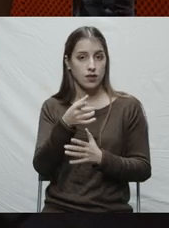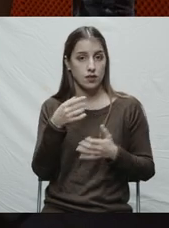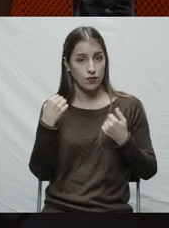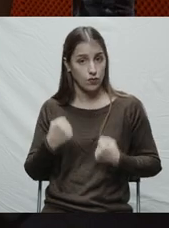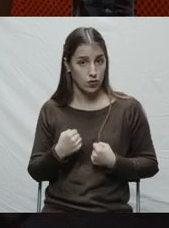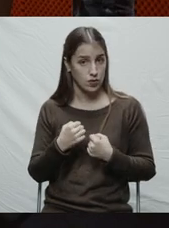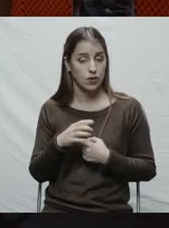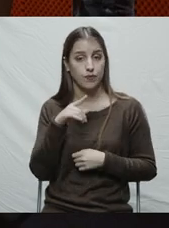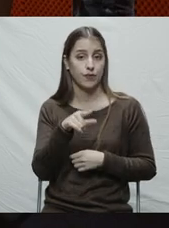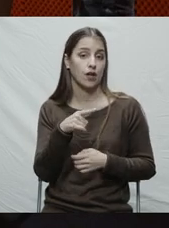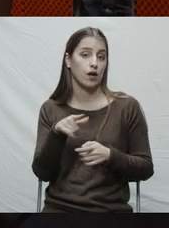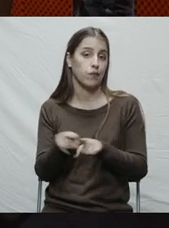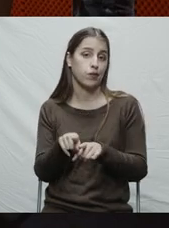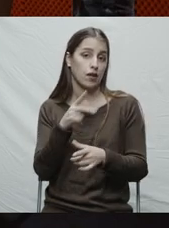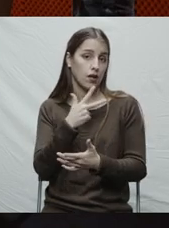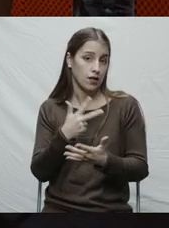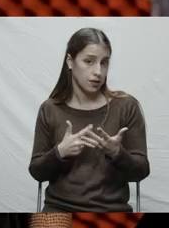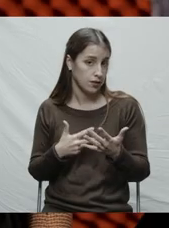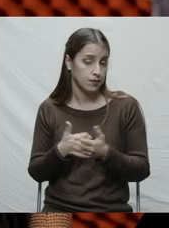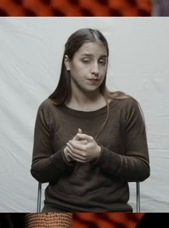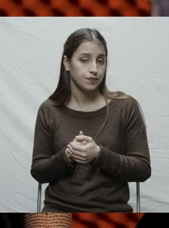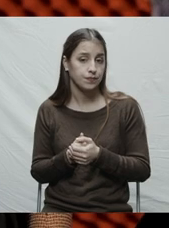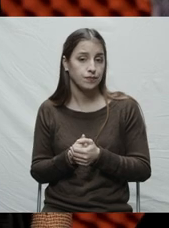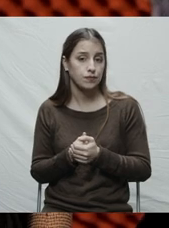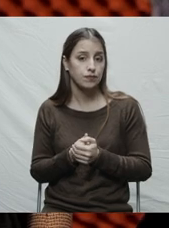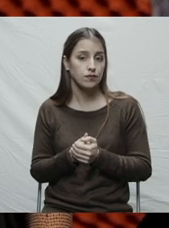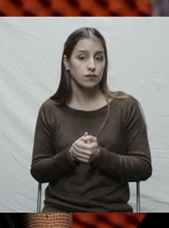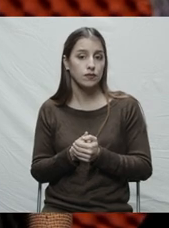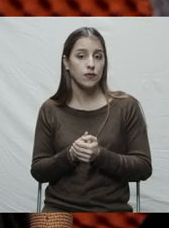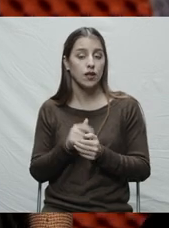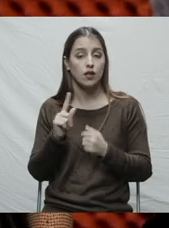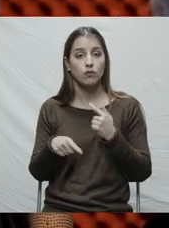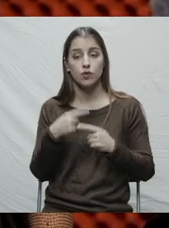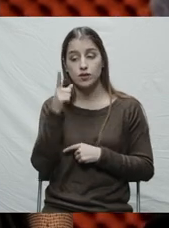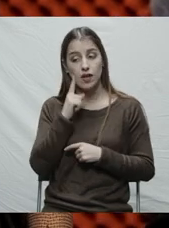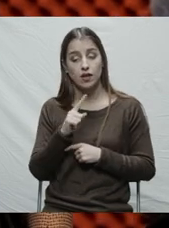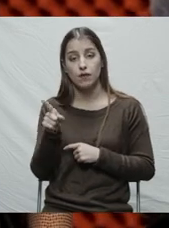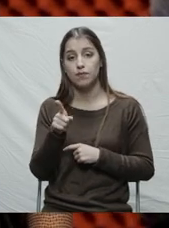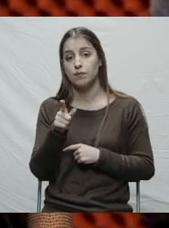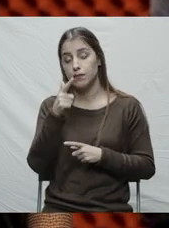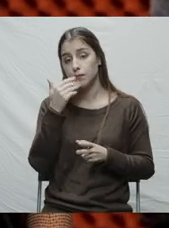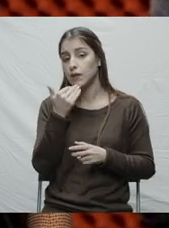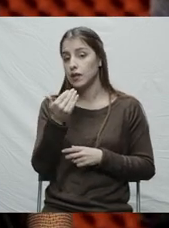estilo, isto é arte. Quer dizer, isto é arte, não é profissão. E depois ela